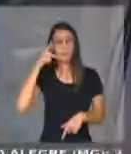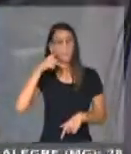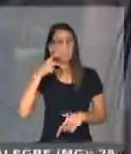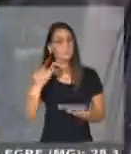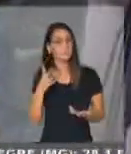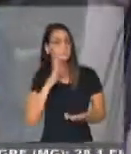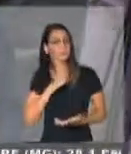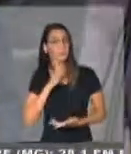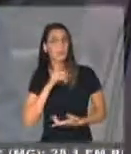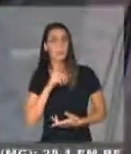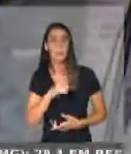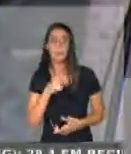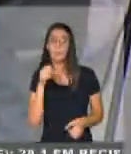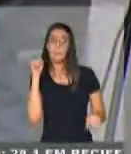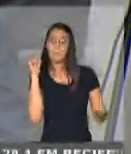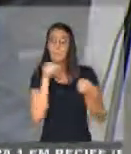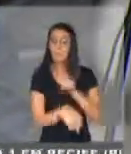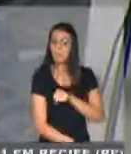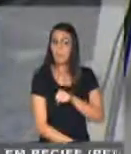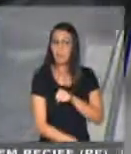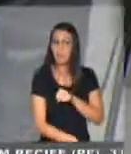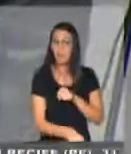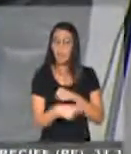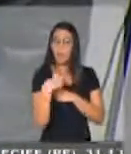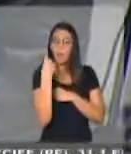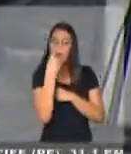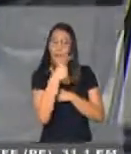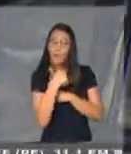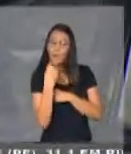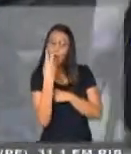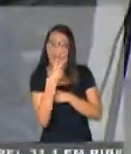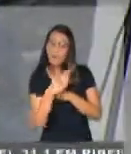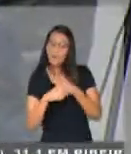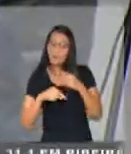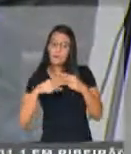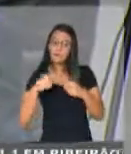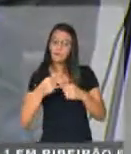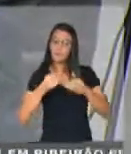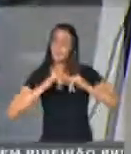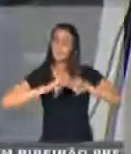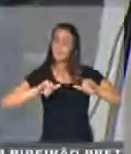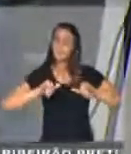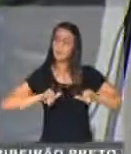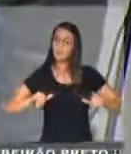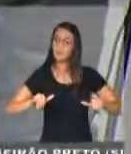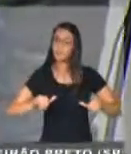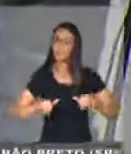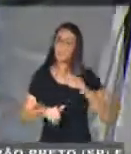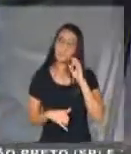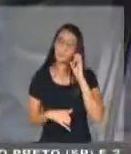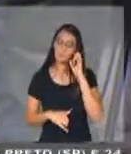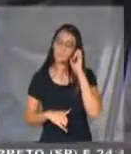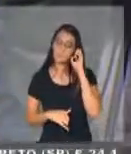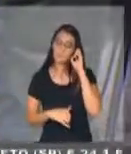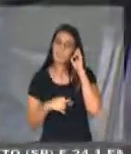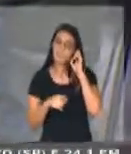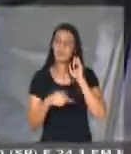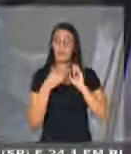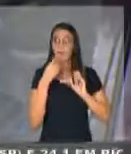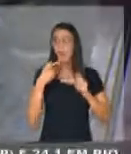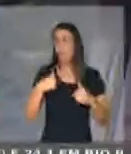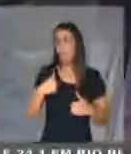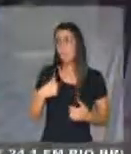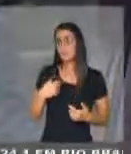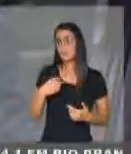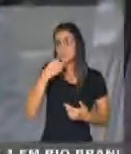foi assassinado horas depois de anunciar fazer mais uma denúncia de que estava ameaçado